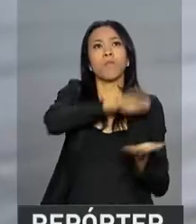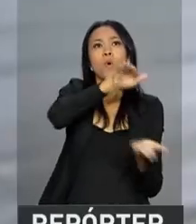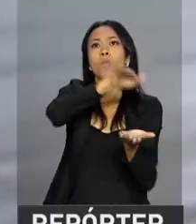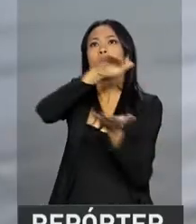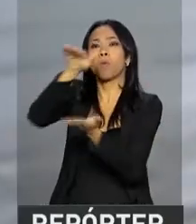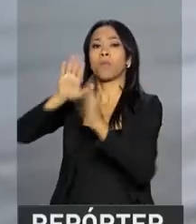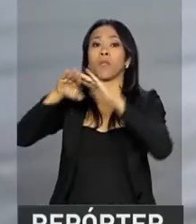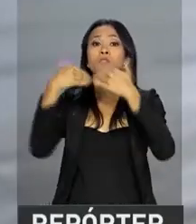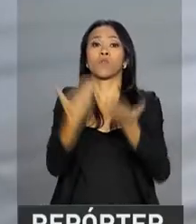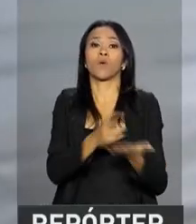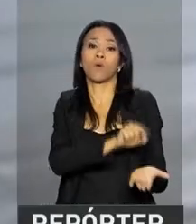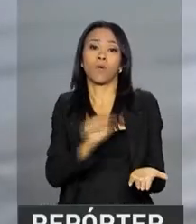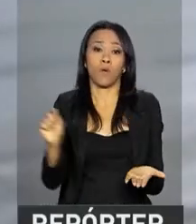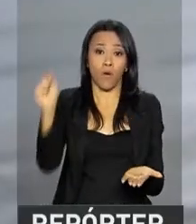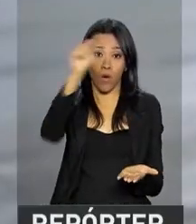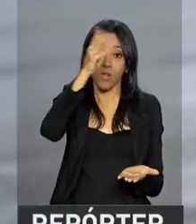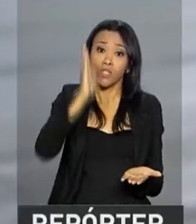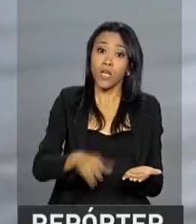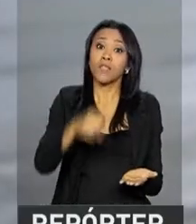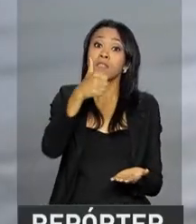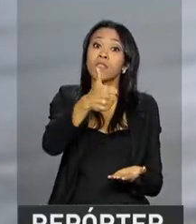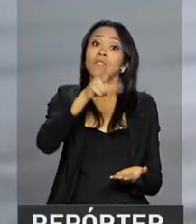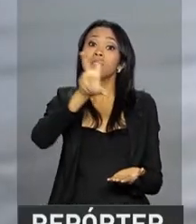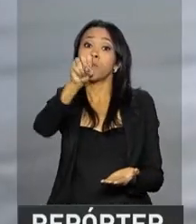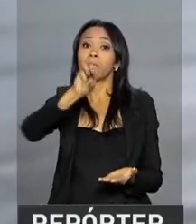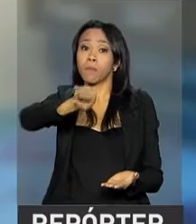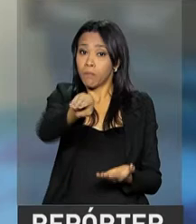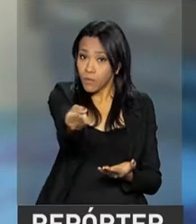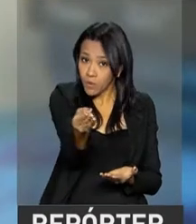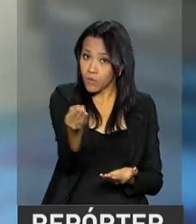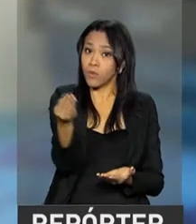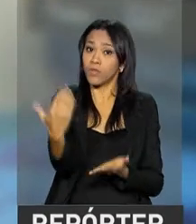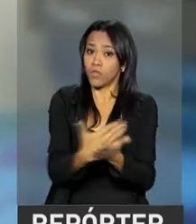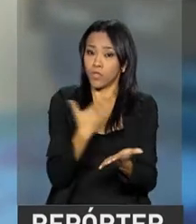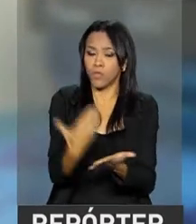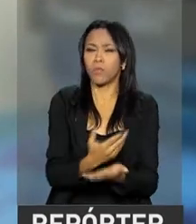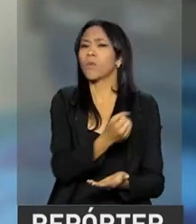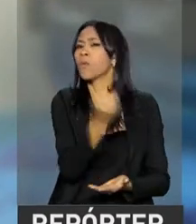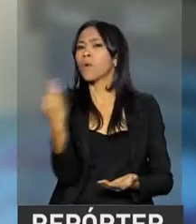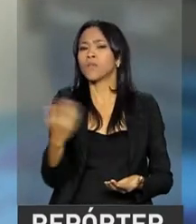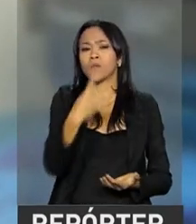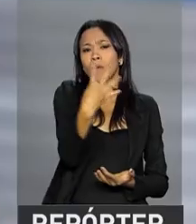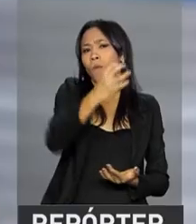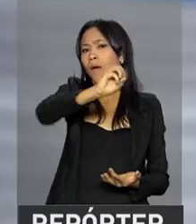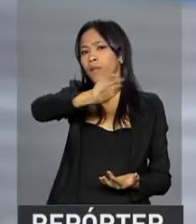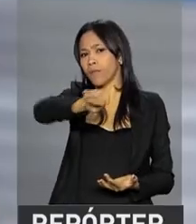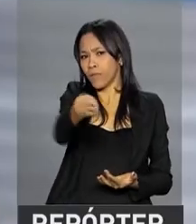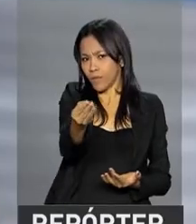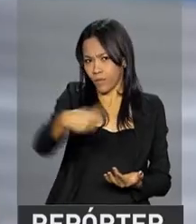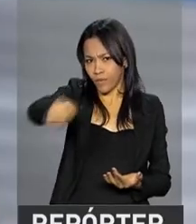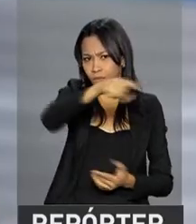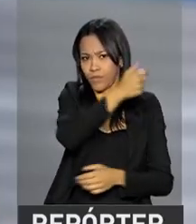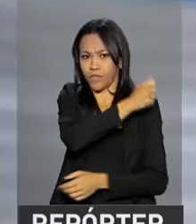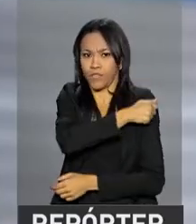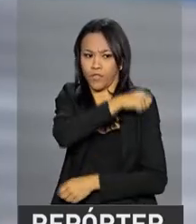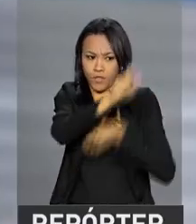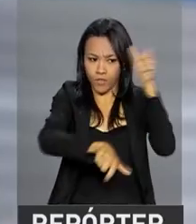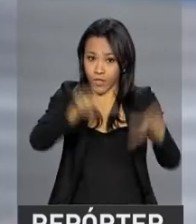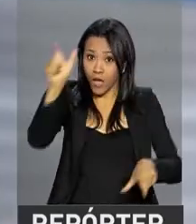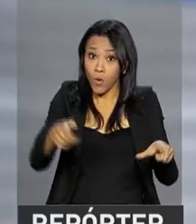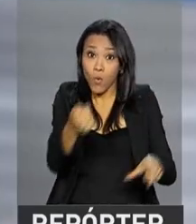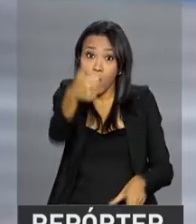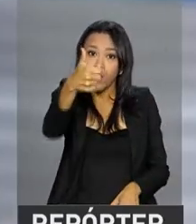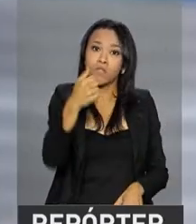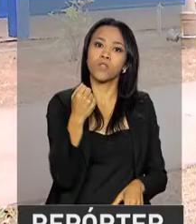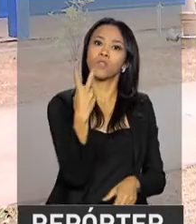só em 2017 foram distribuídos 150 milhões de livros para 40 milhões de estudantes o investimento chegou a quase 2 bilhões